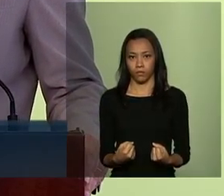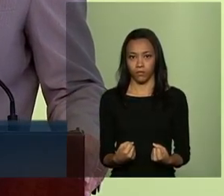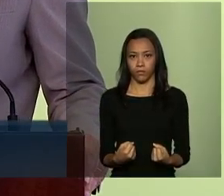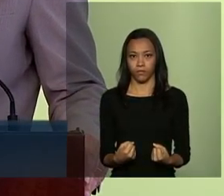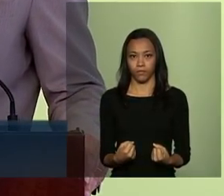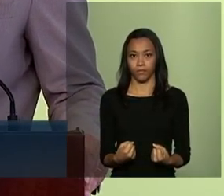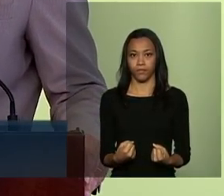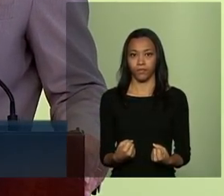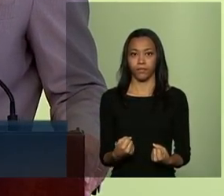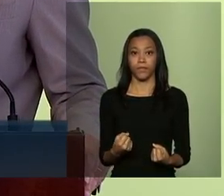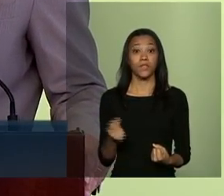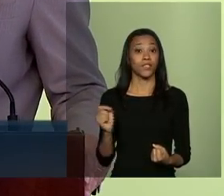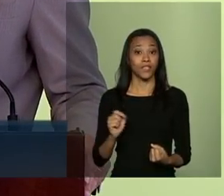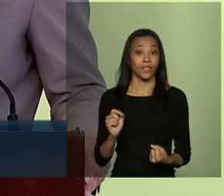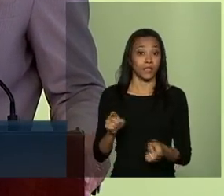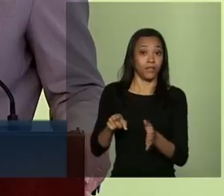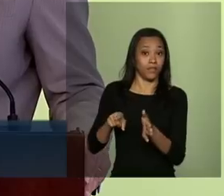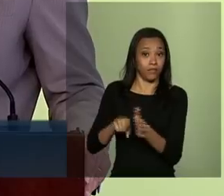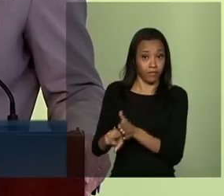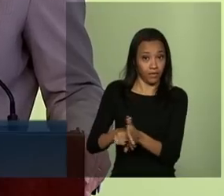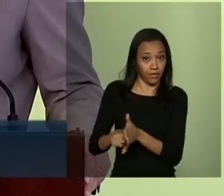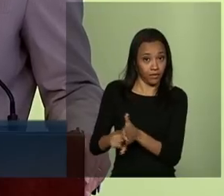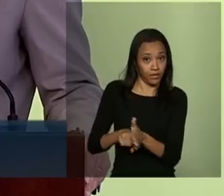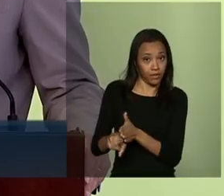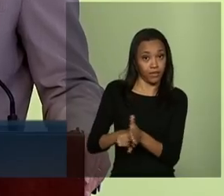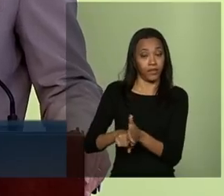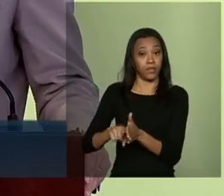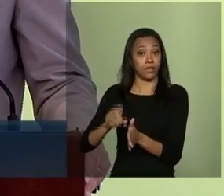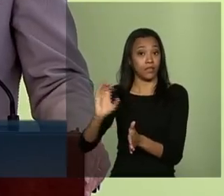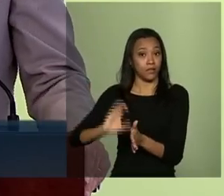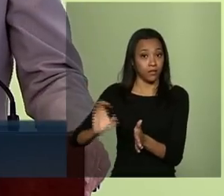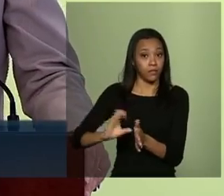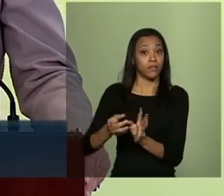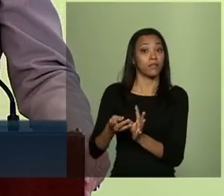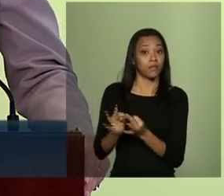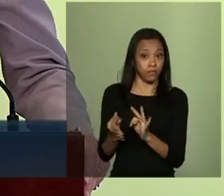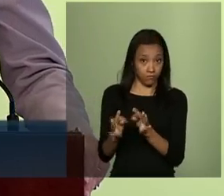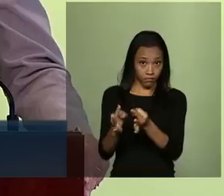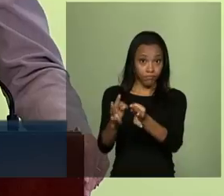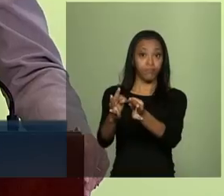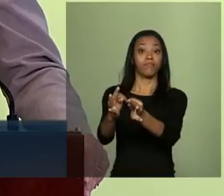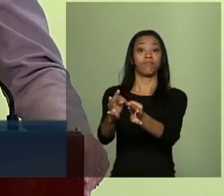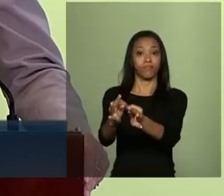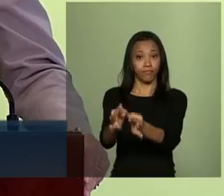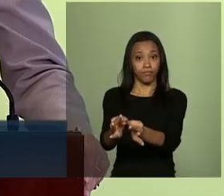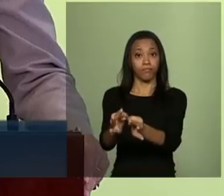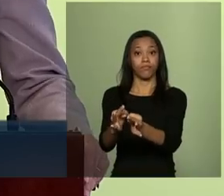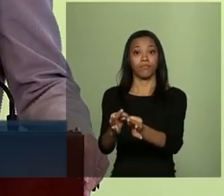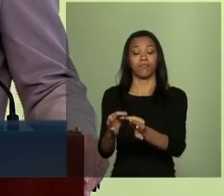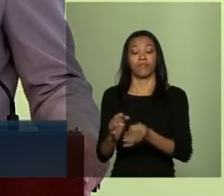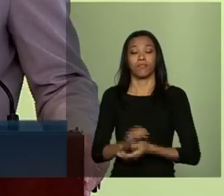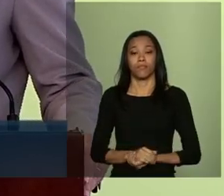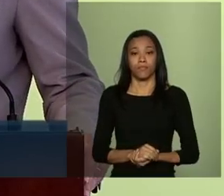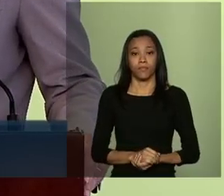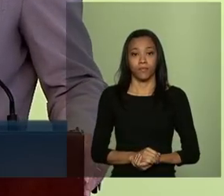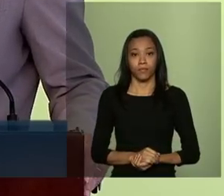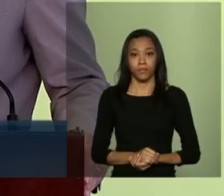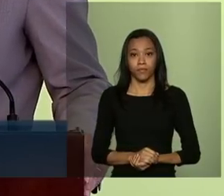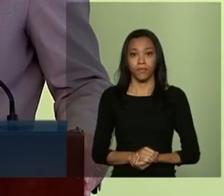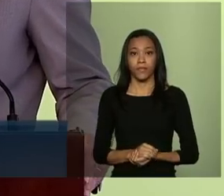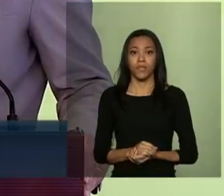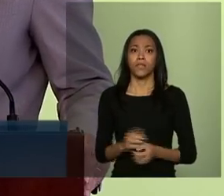de ciência, de tecnologia, de inovação,